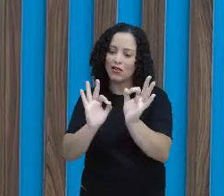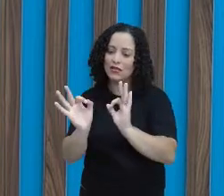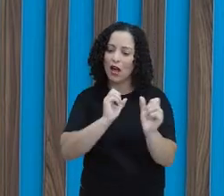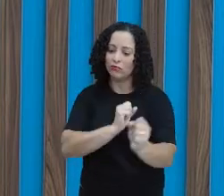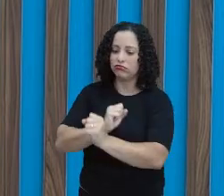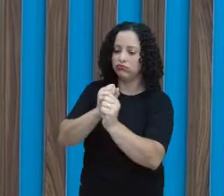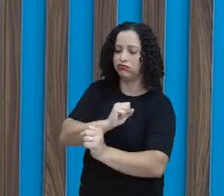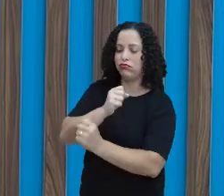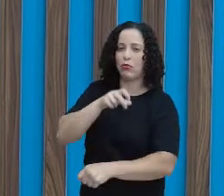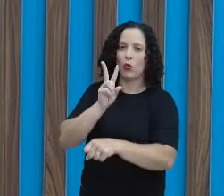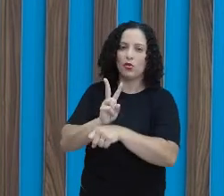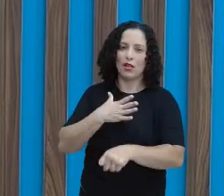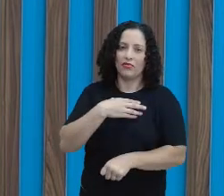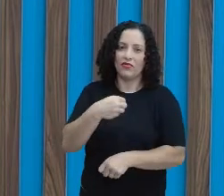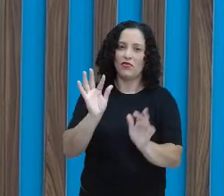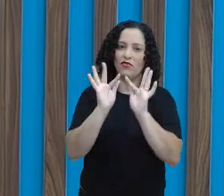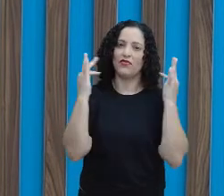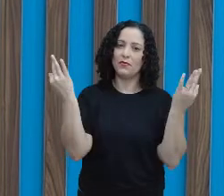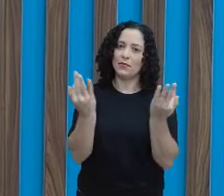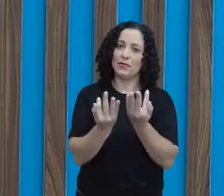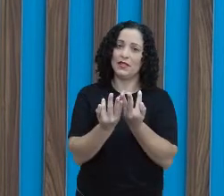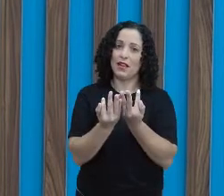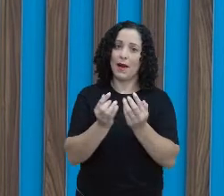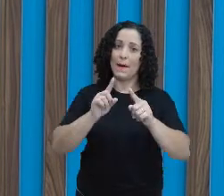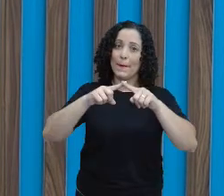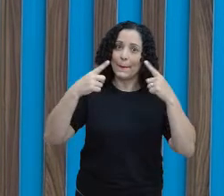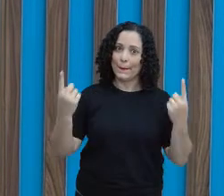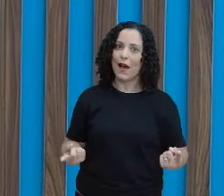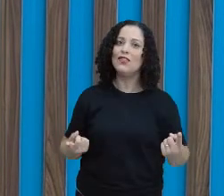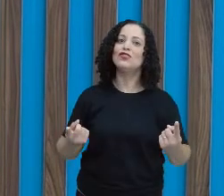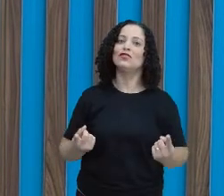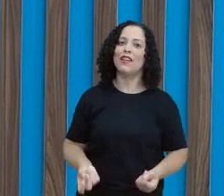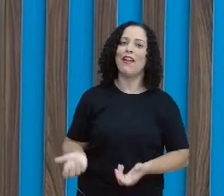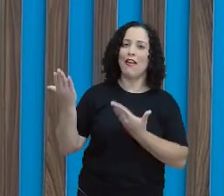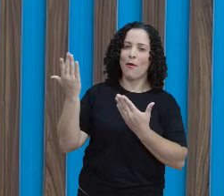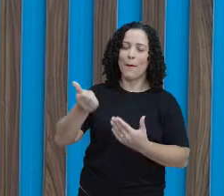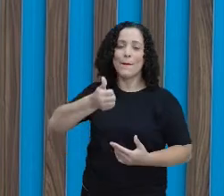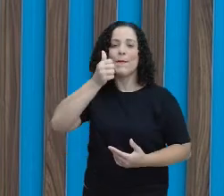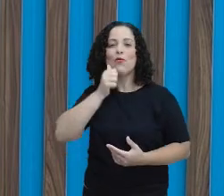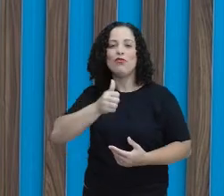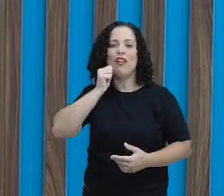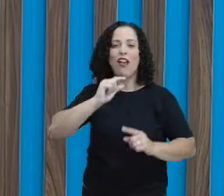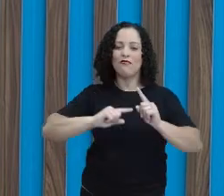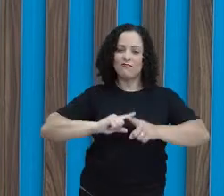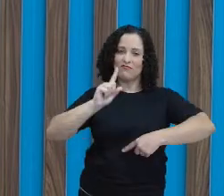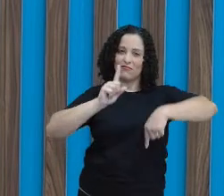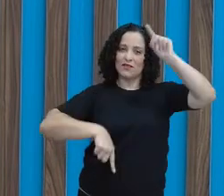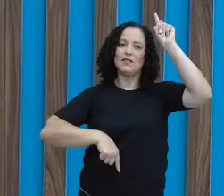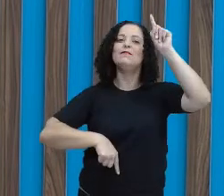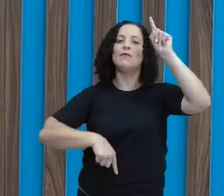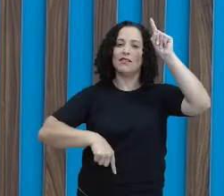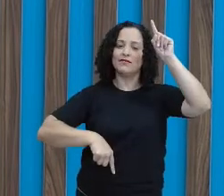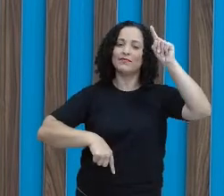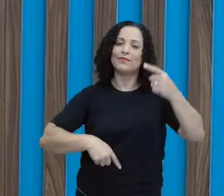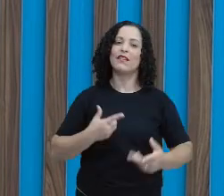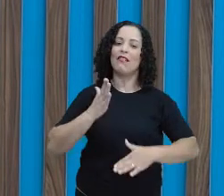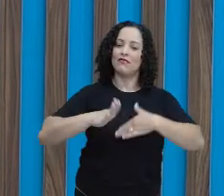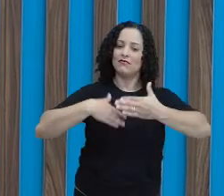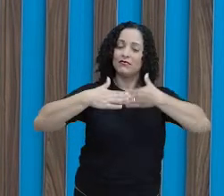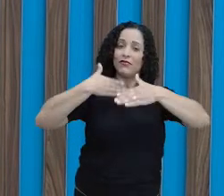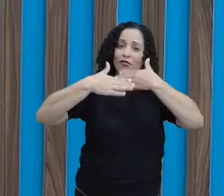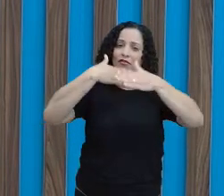chega Marie Curie e traz, né, uma grande contribuição, uma mulher além do seu tempo. Então ela desenvolve